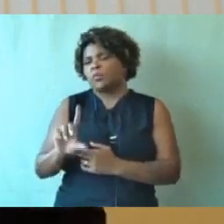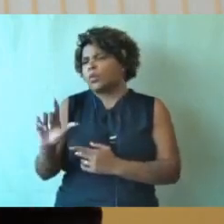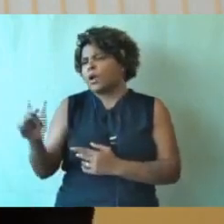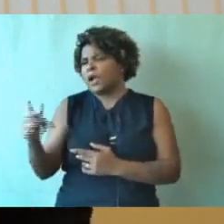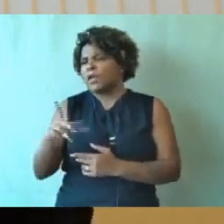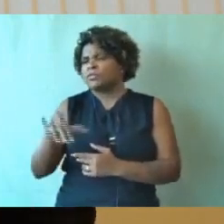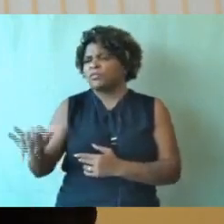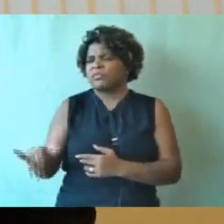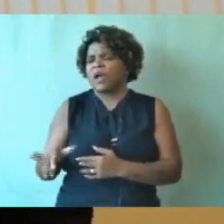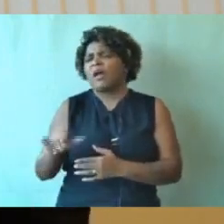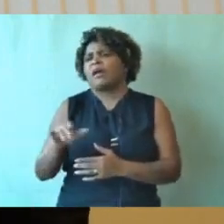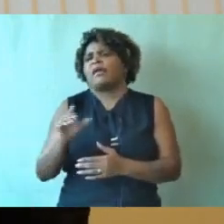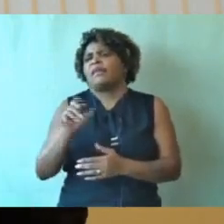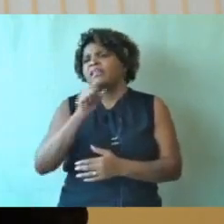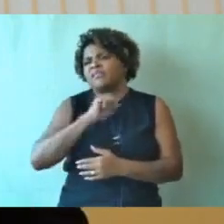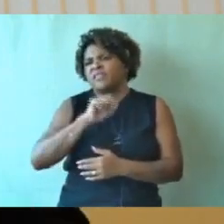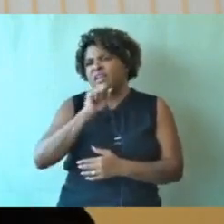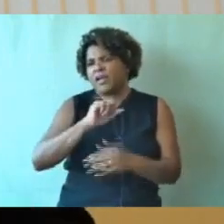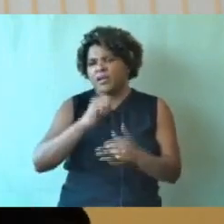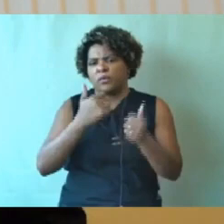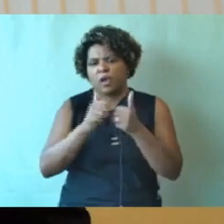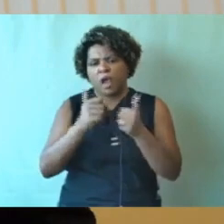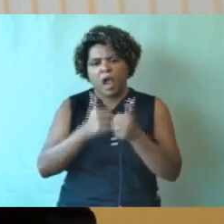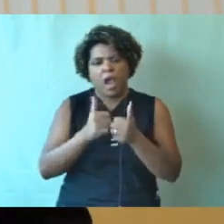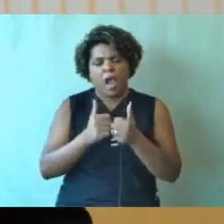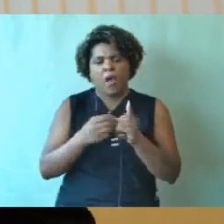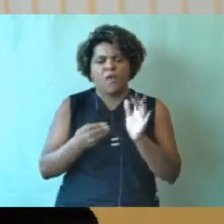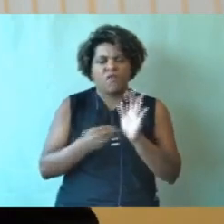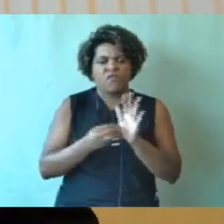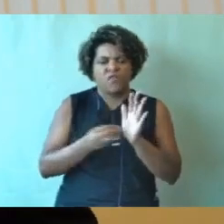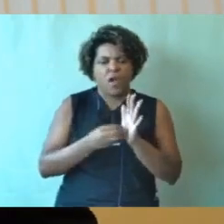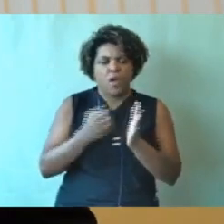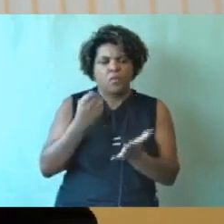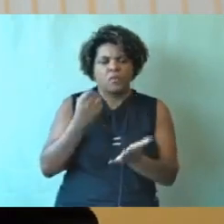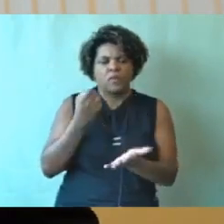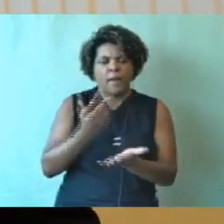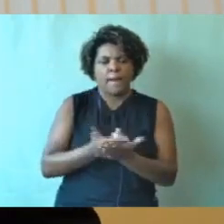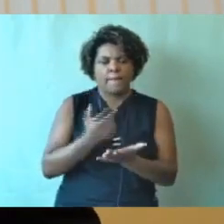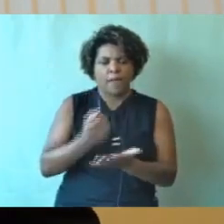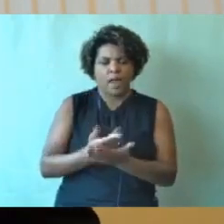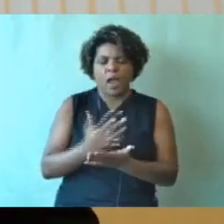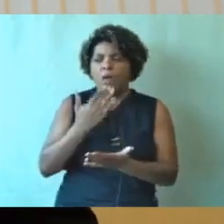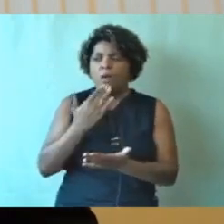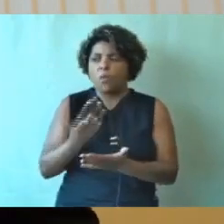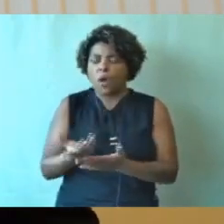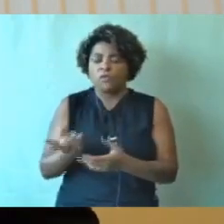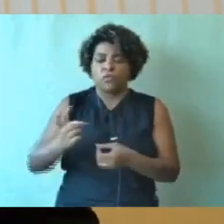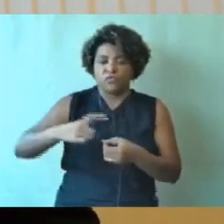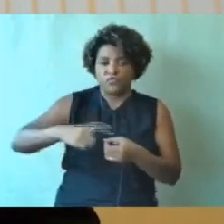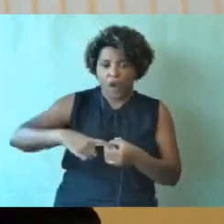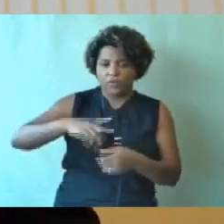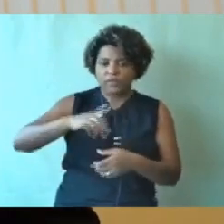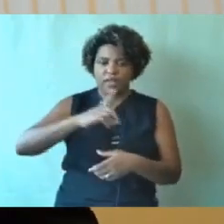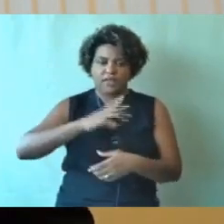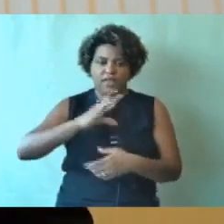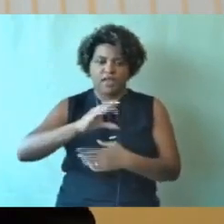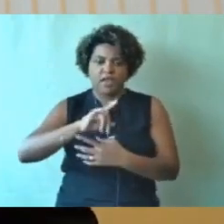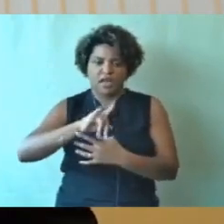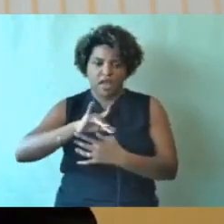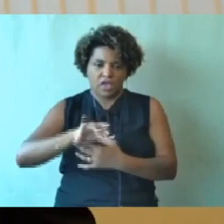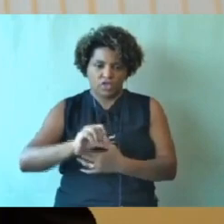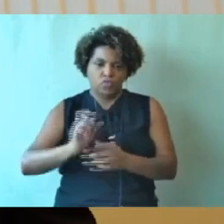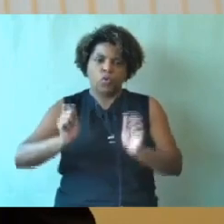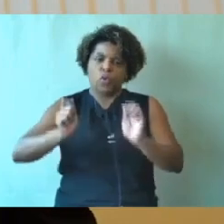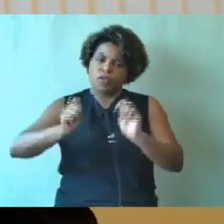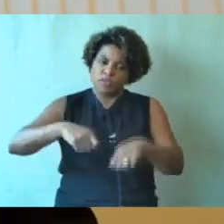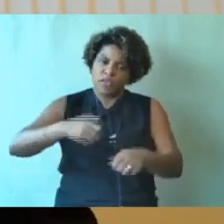deixando compromisso para pagar para trás. Na hora que equilibra, você começa a ter condição de pagar esses custos. E tem umas questões que nós estamos discutindo